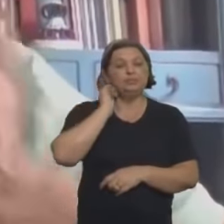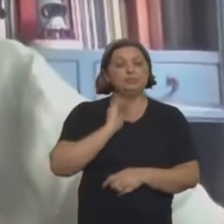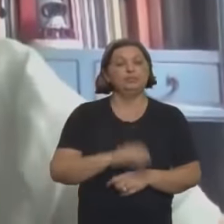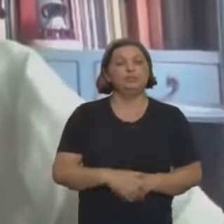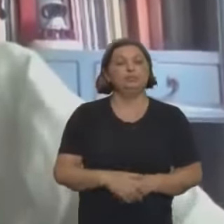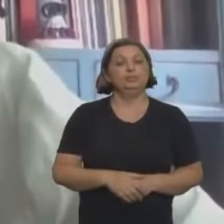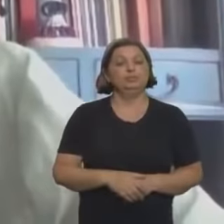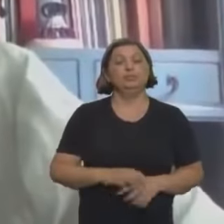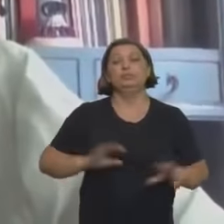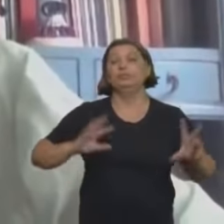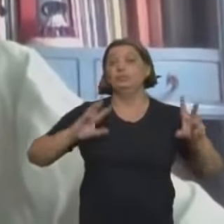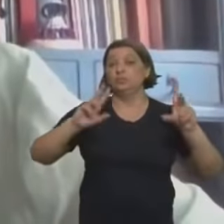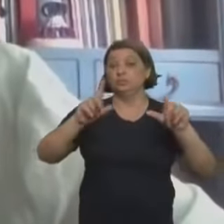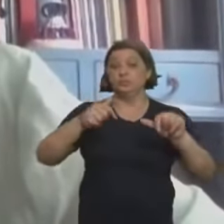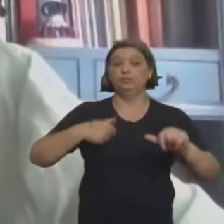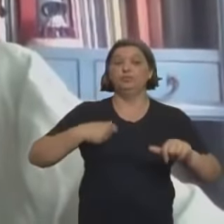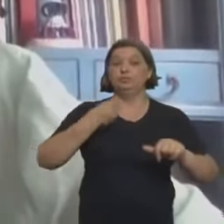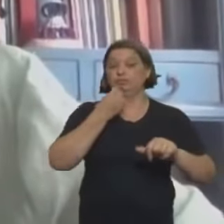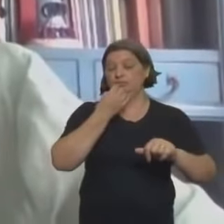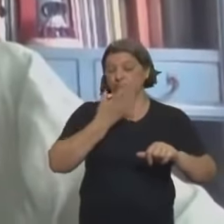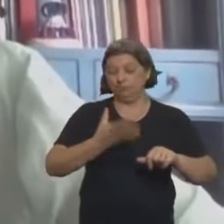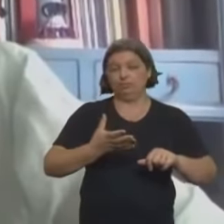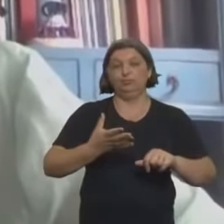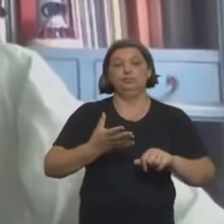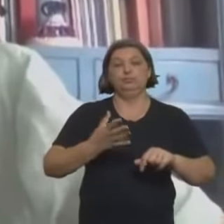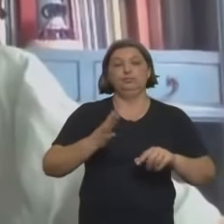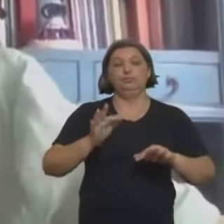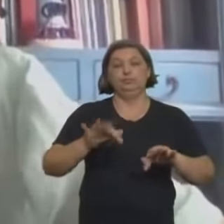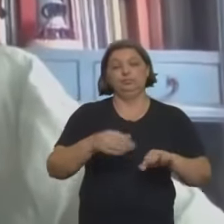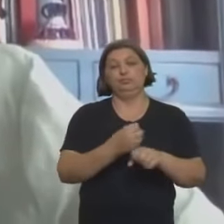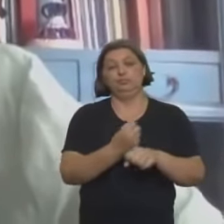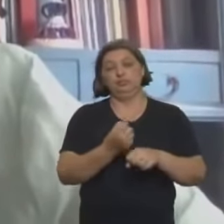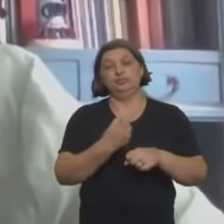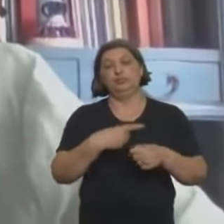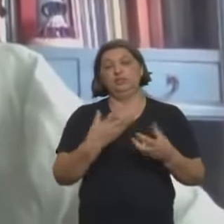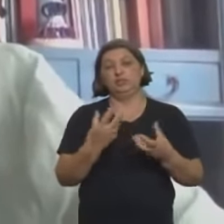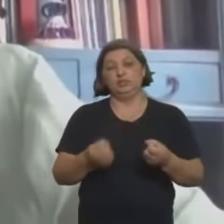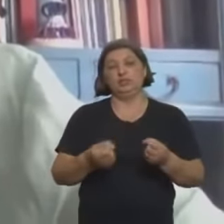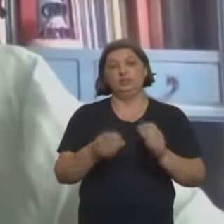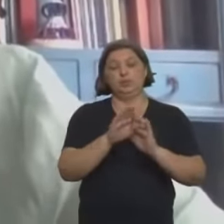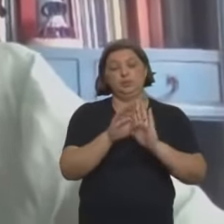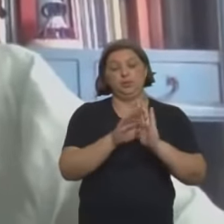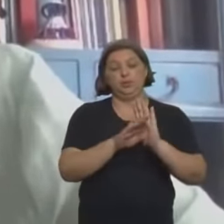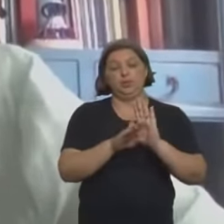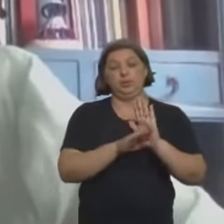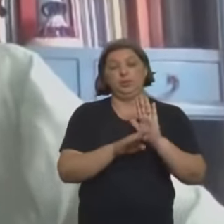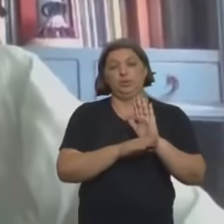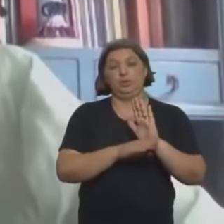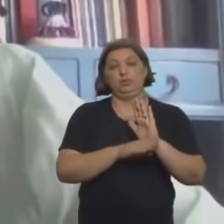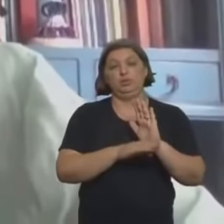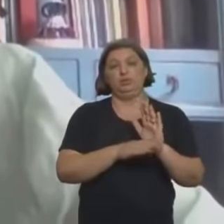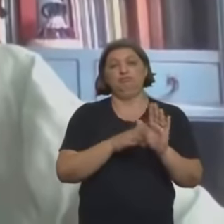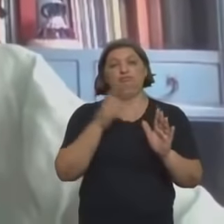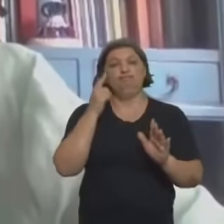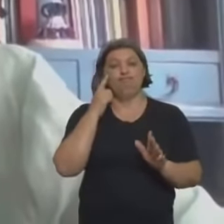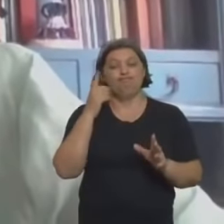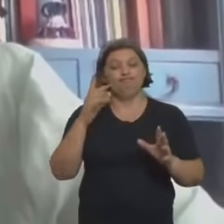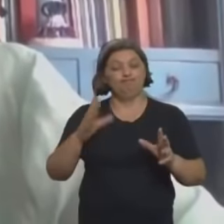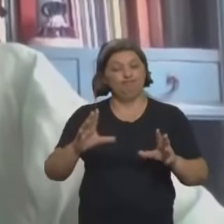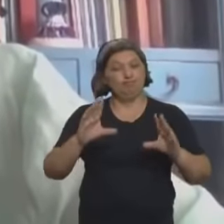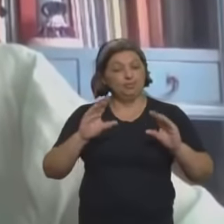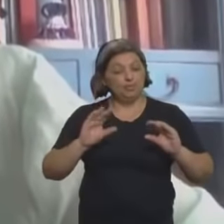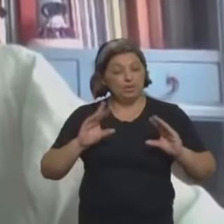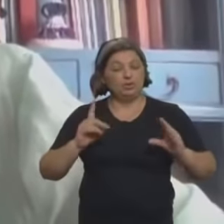e que todo mundo tenha uma boa jornada, que vocês recebam esse programa, que ele traga realmente acolhimento